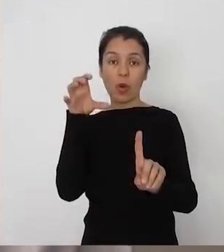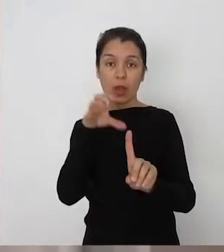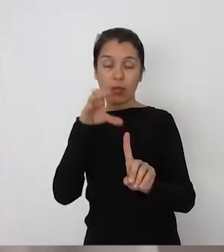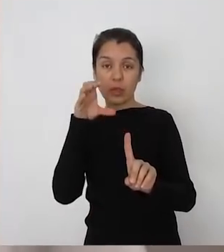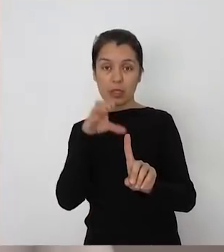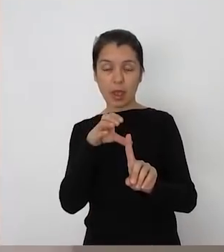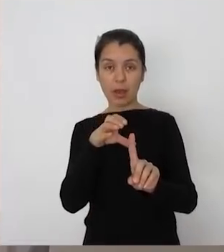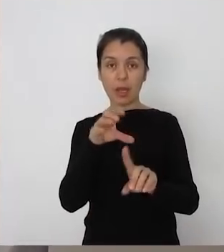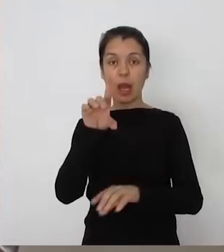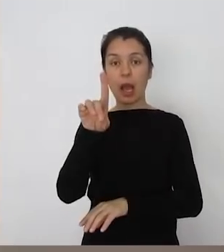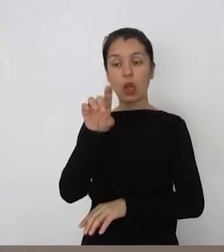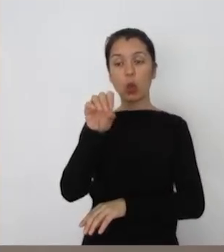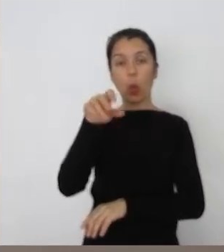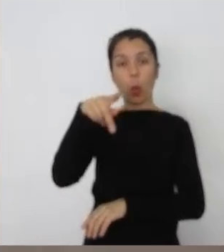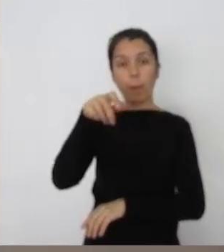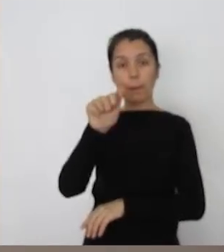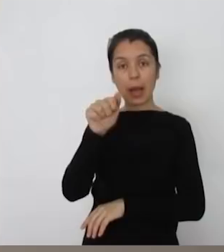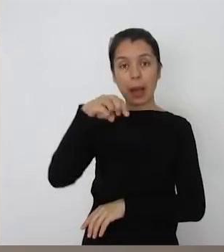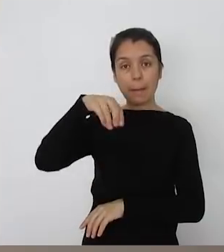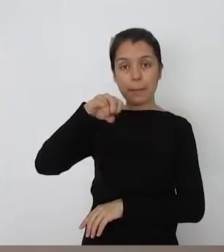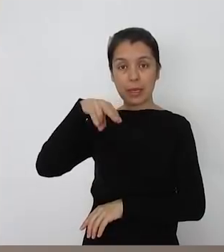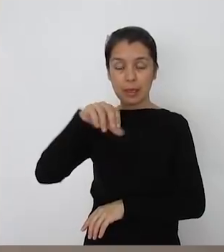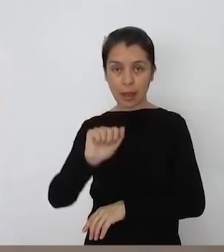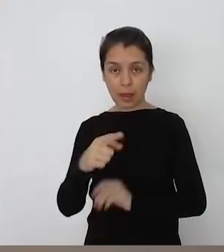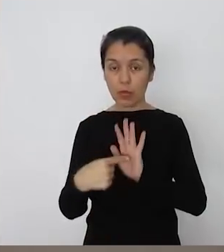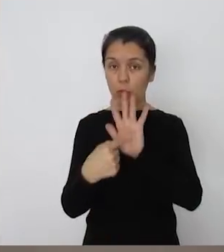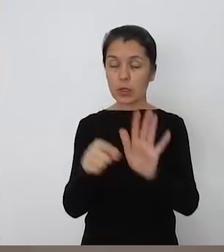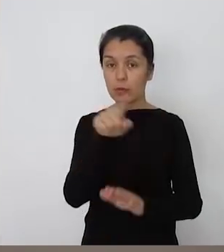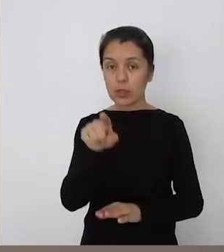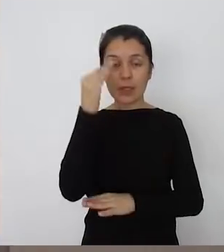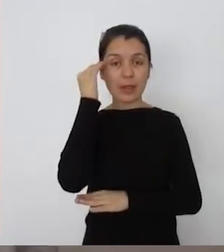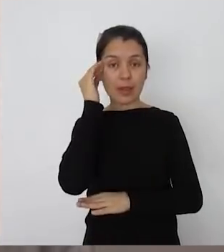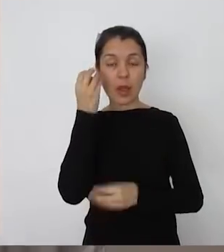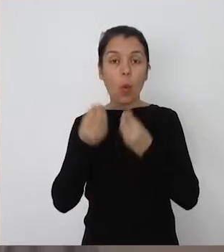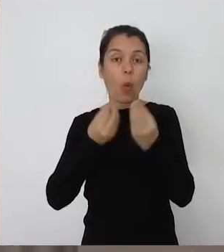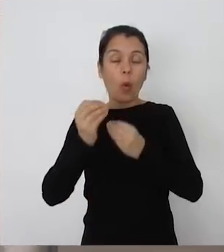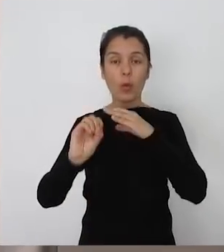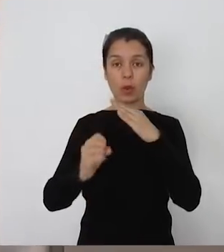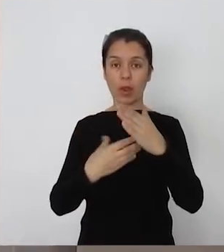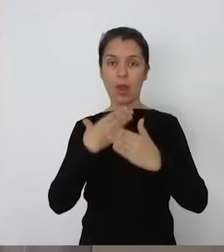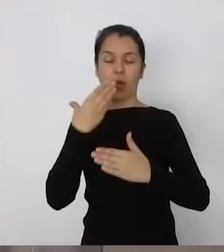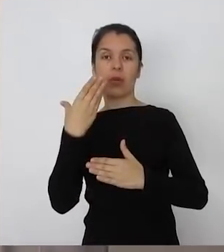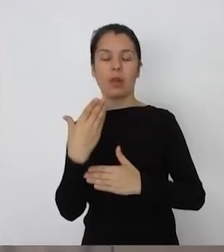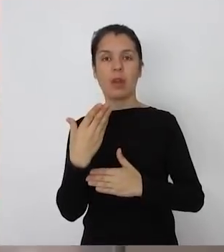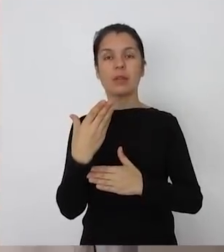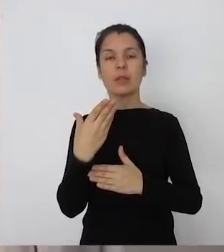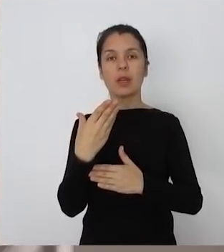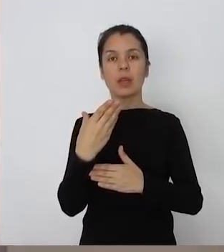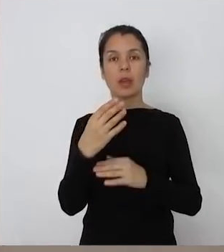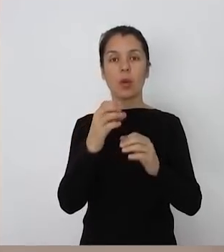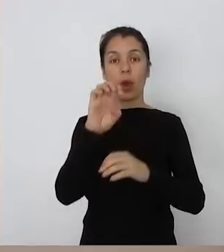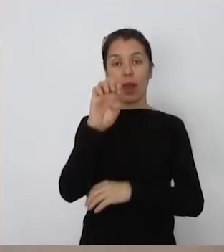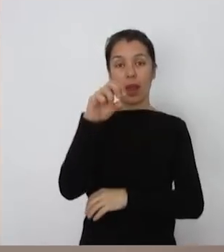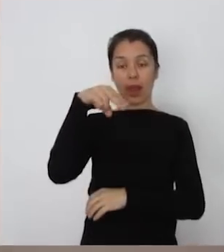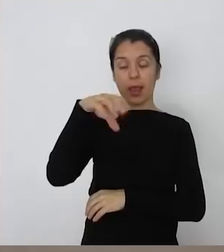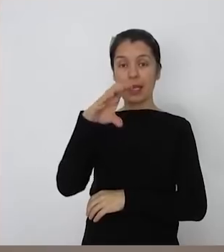da dopamina. Então quando você dá um antipsicótico e ele bloqueia os receptores dopaminérgicos, a dopamina diminui. E aí o que acontece?